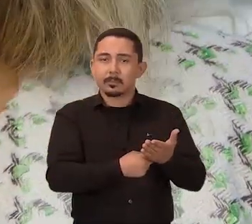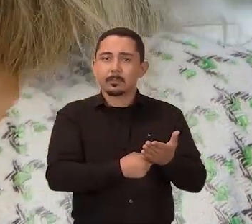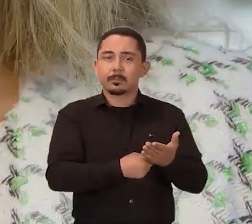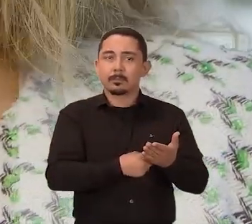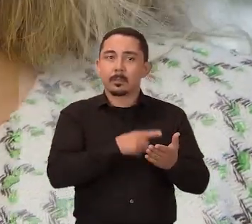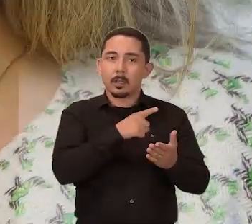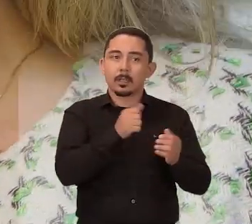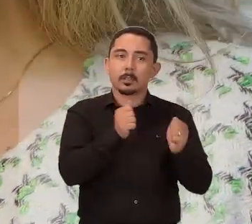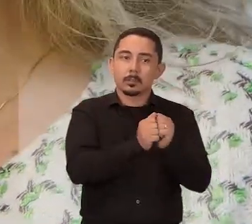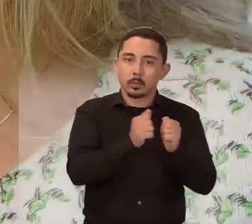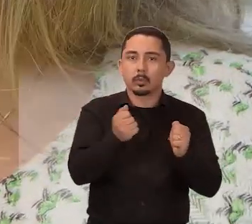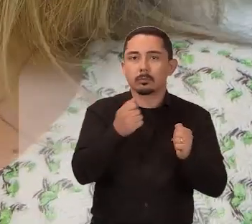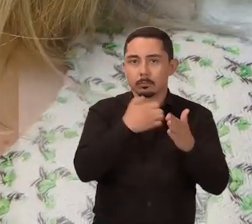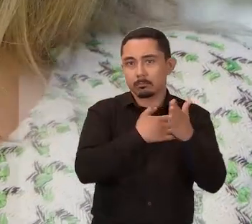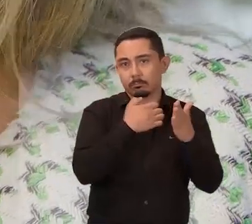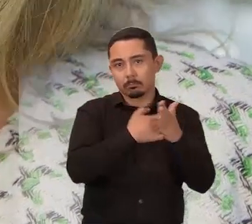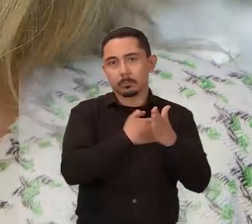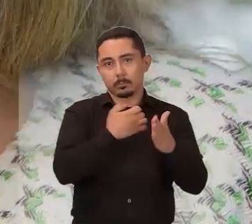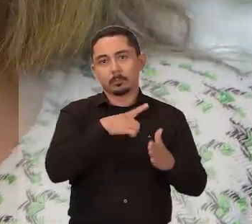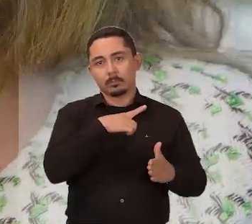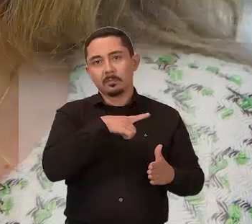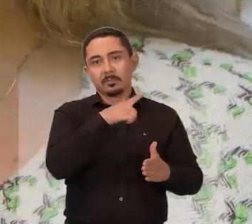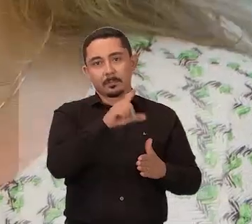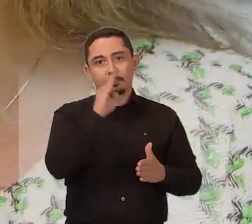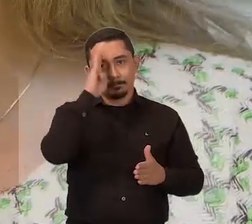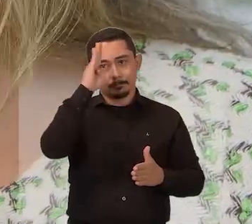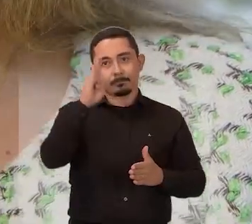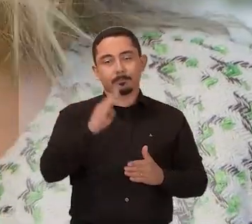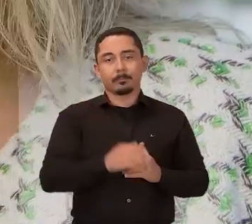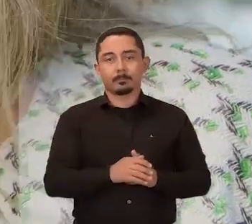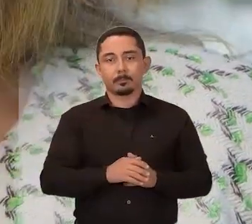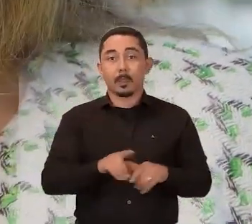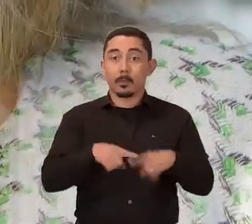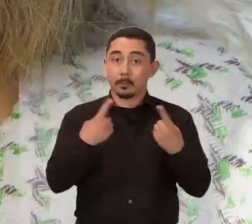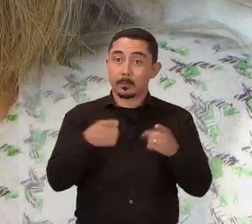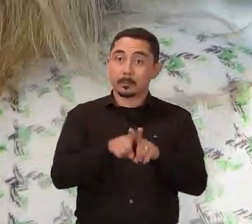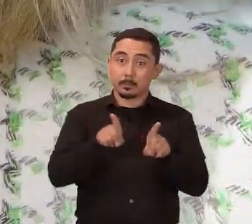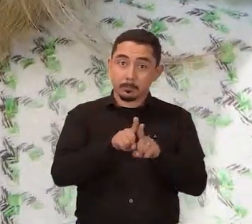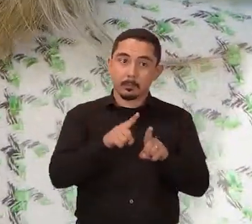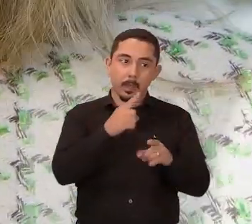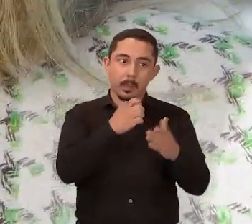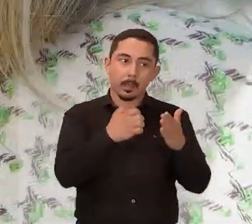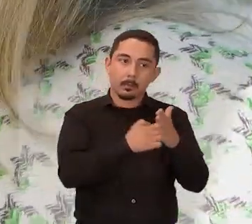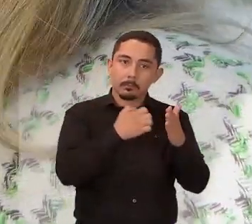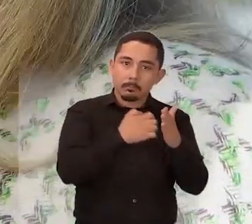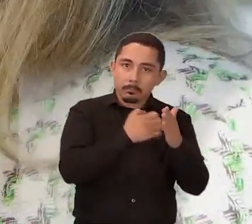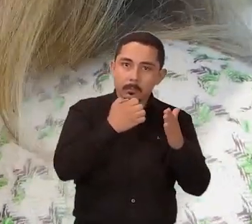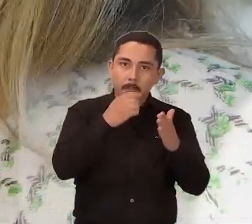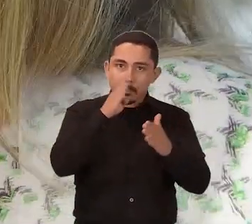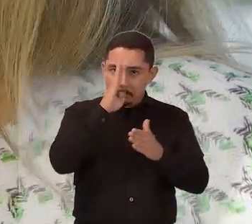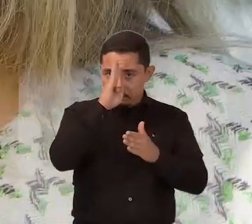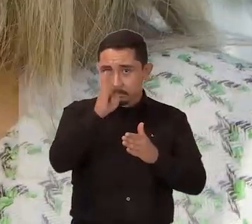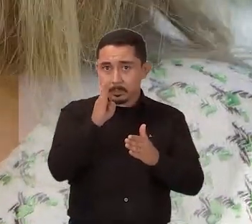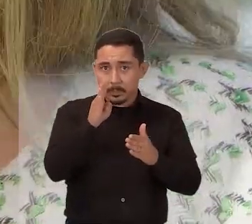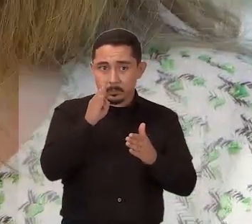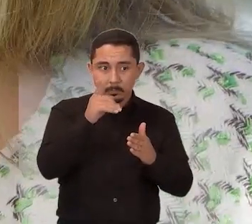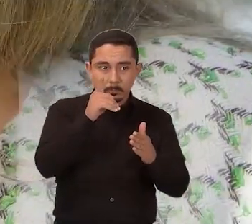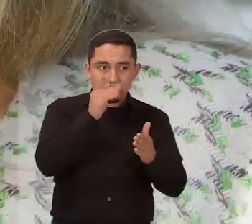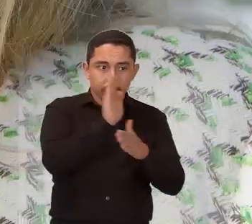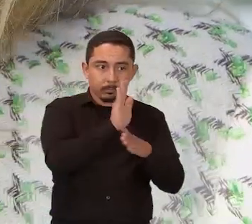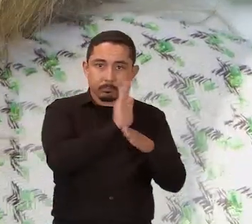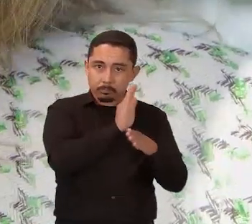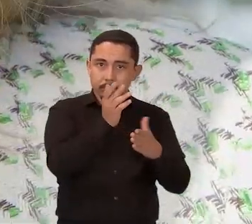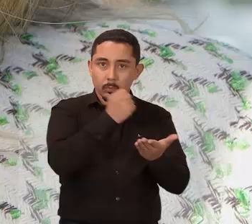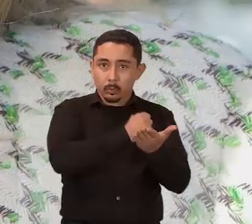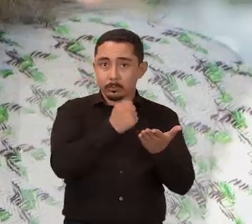de acordo foram realizadas tanto com as vinícolas, que eram as tomadoras do serviço, quanto com a própria empresa,